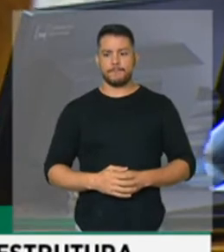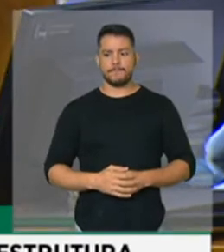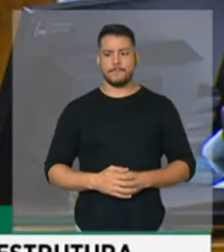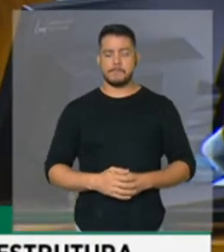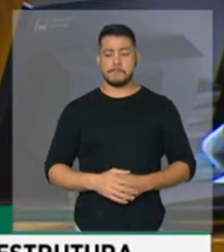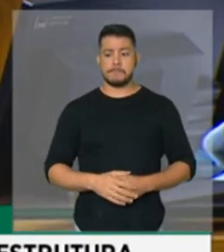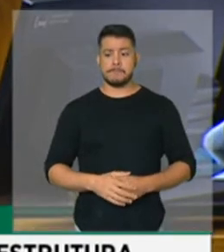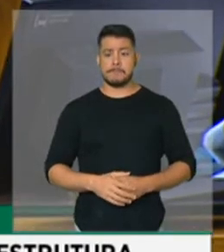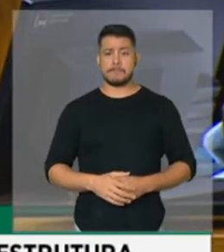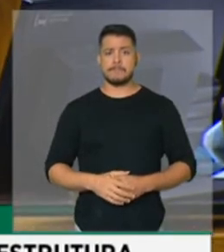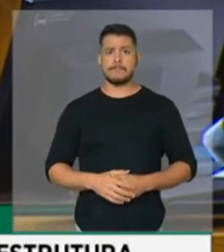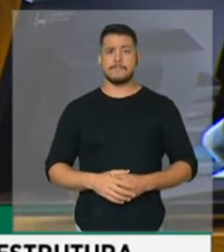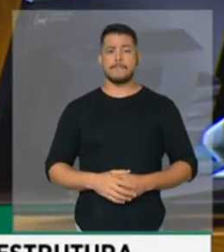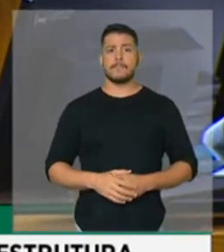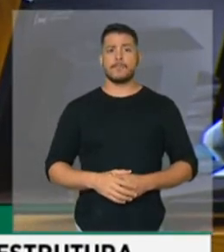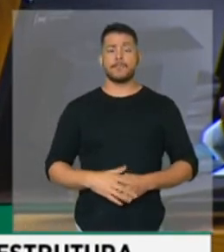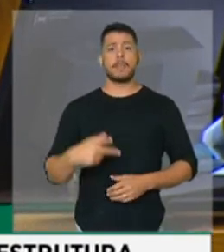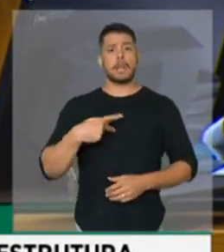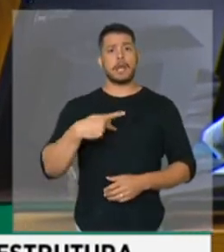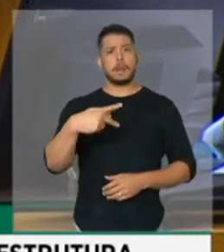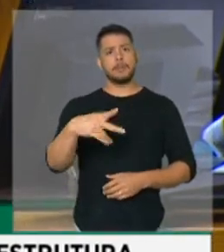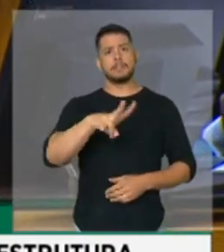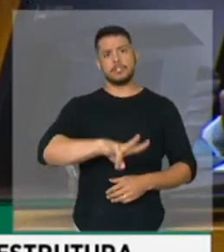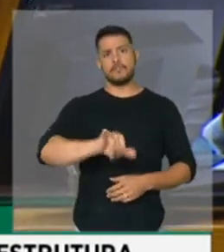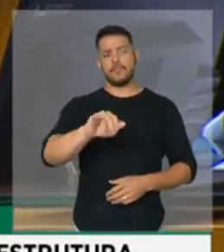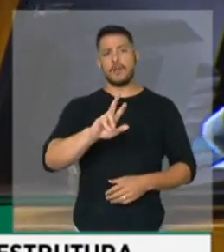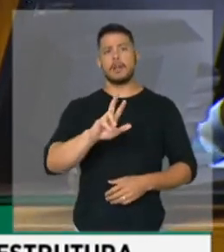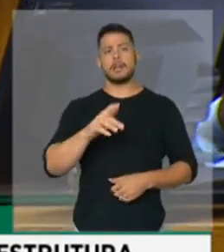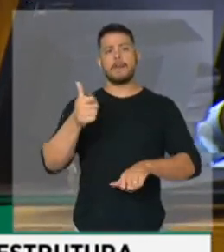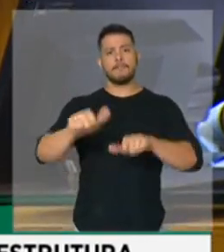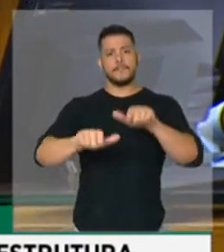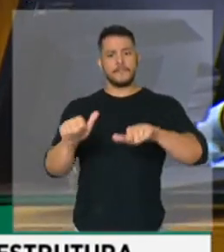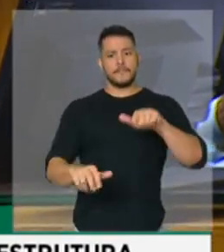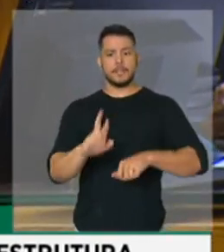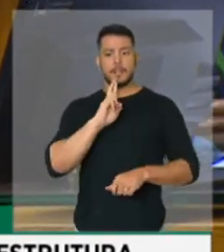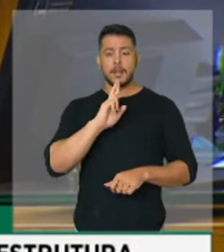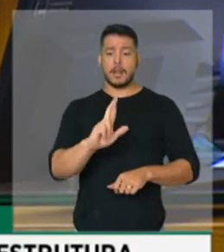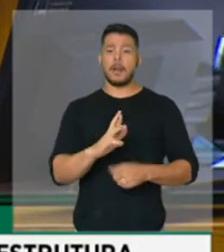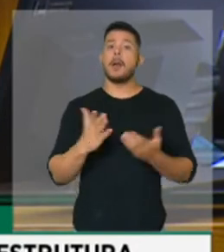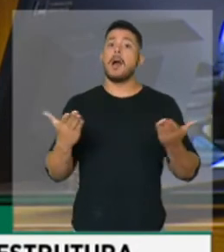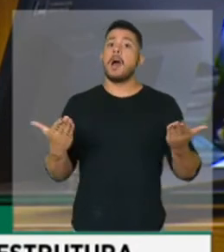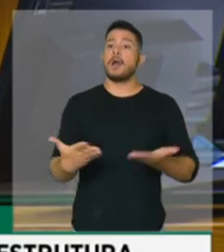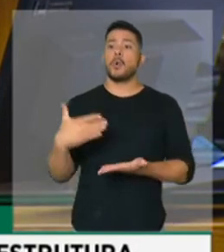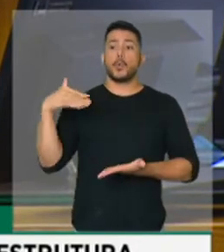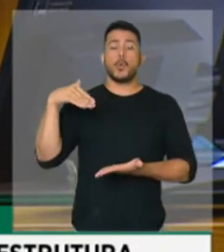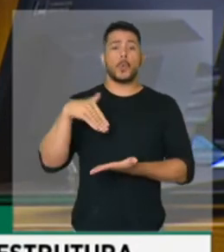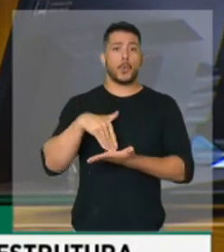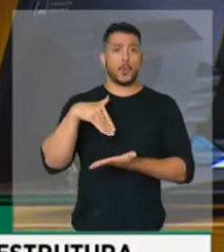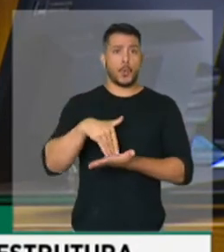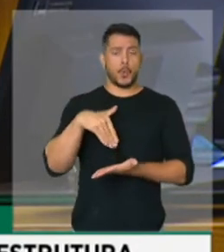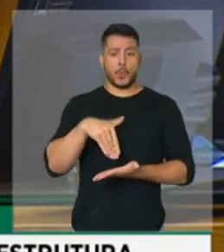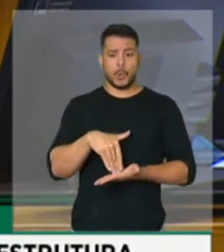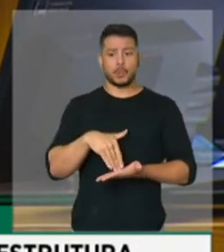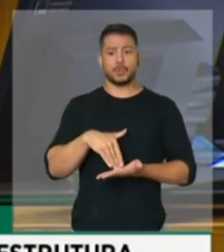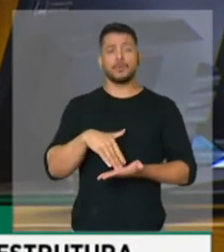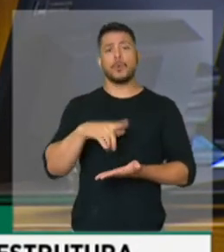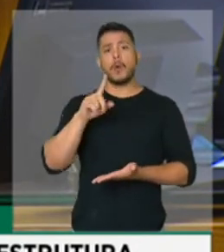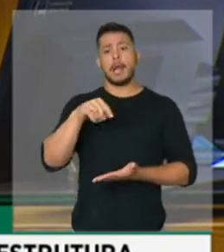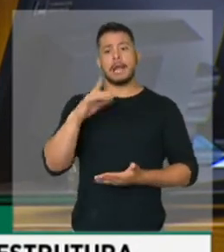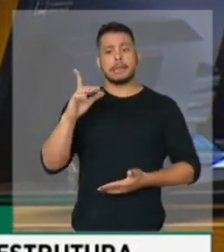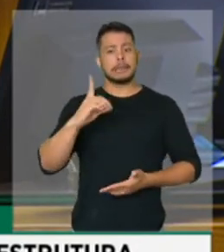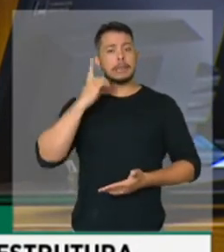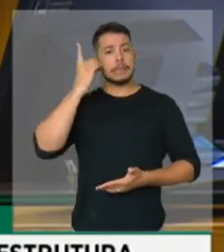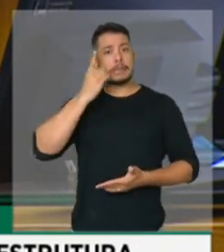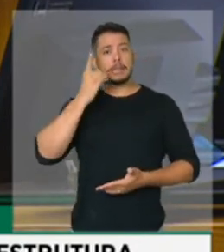dar à Vossa Excelência uma resposta. Nesse momento, como último orador desta matéria, o deputado de São Paulo, o deputado